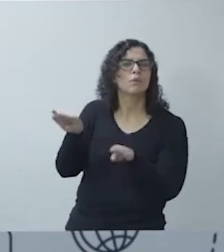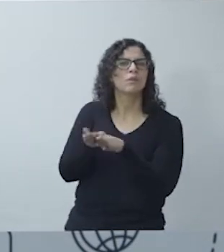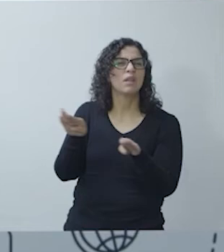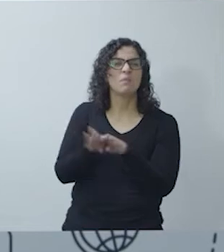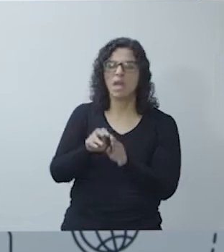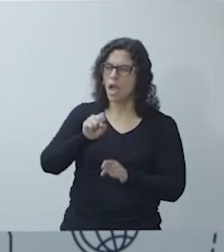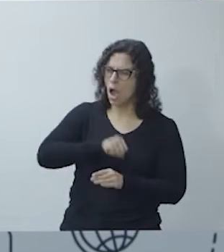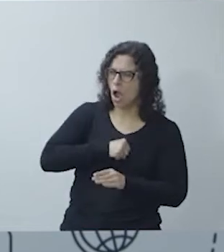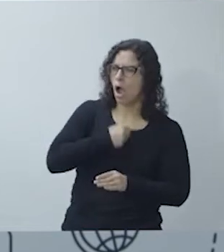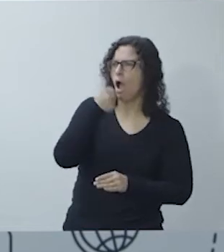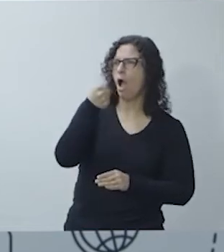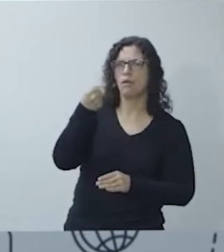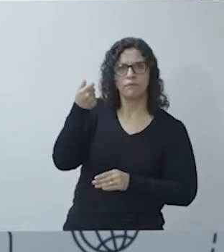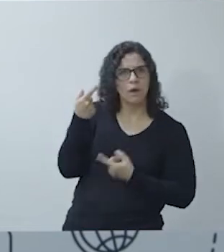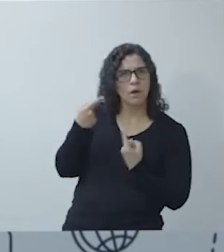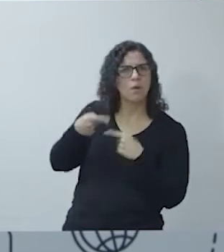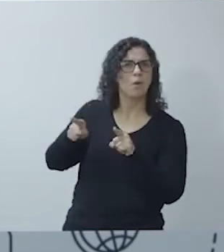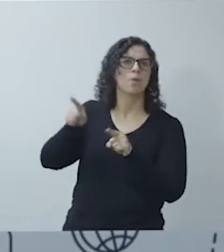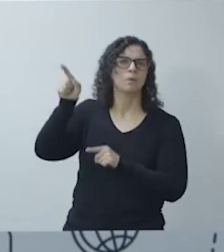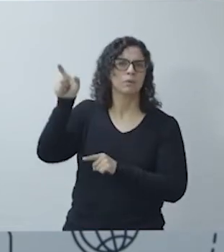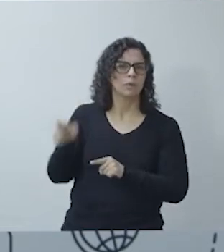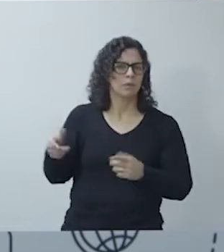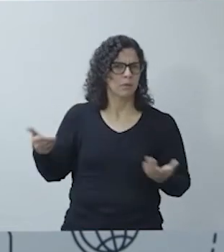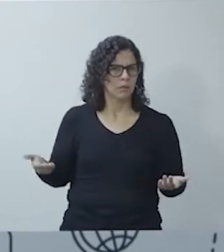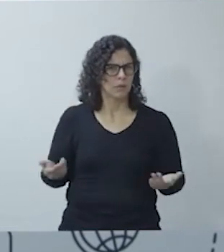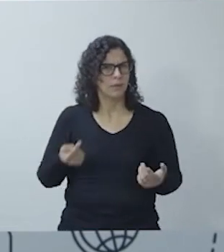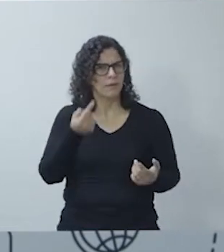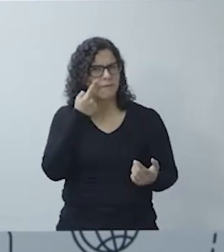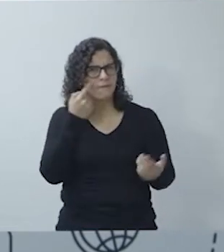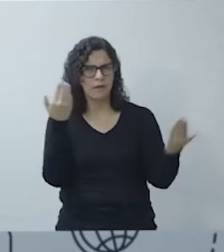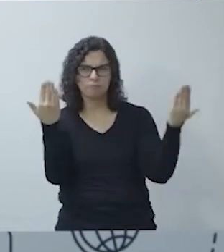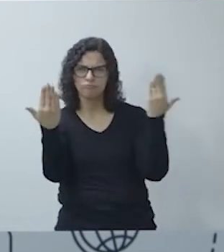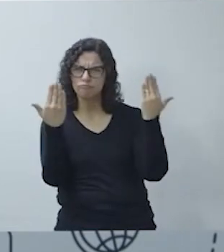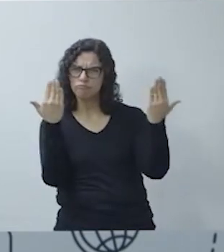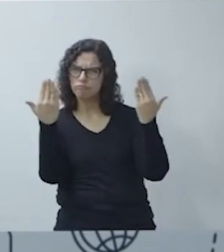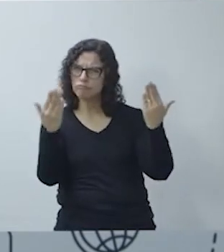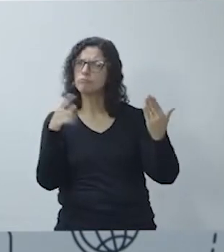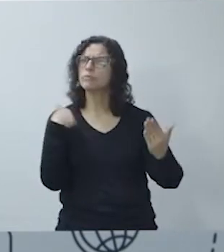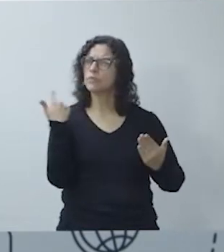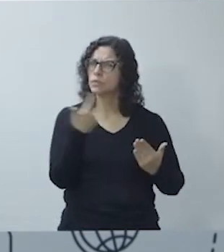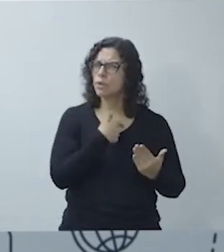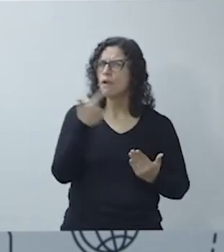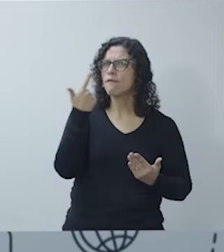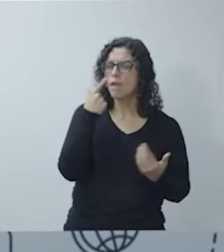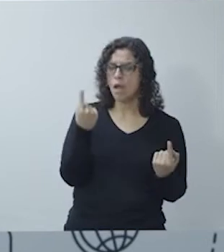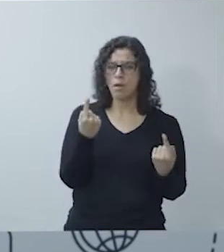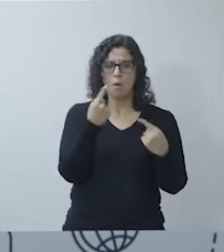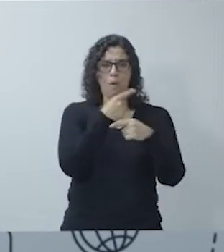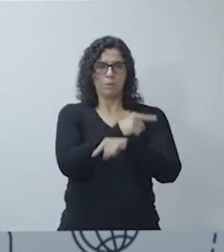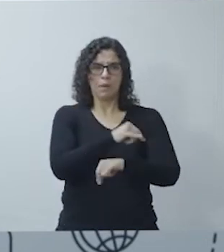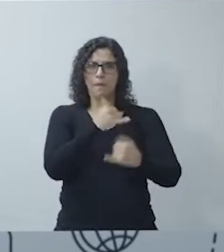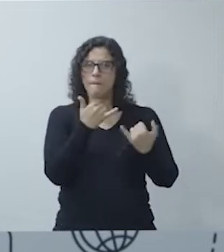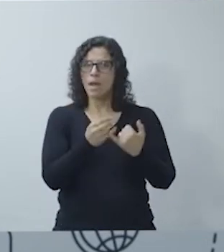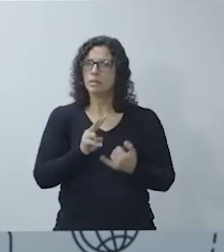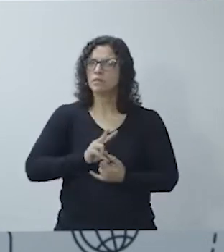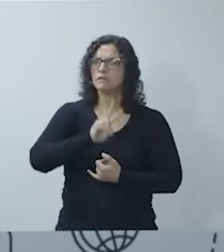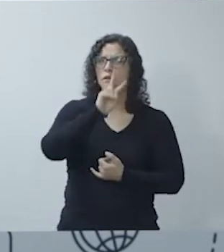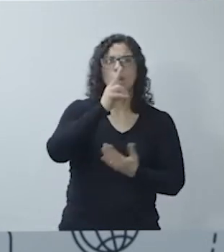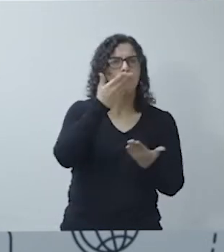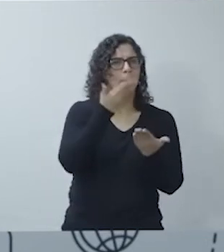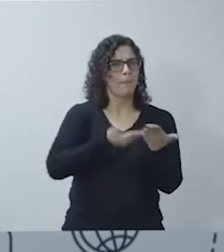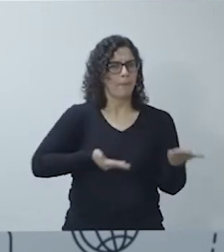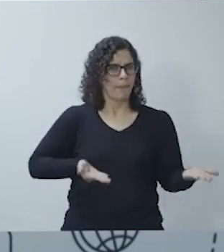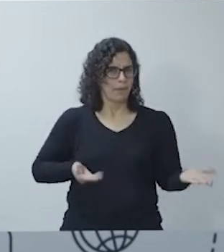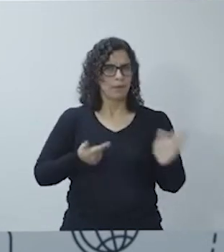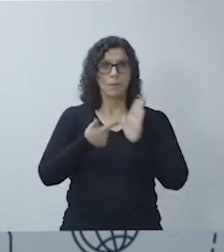mais tinham raiva dele. Olha só que interessante essa inversão de valores que está